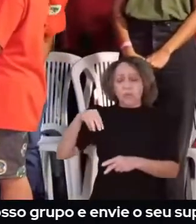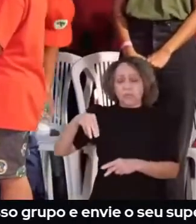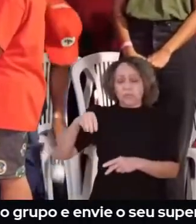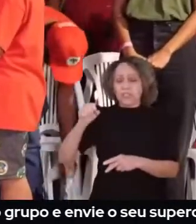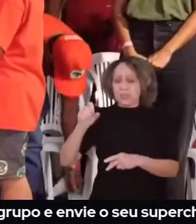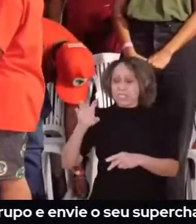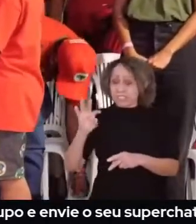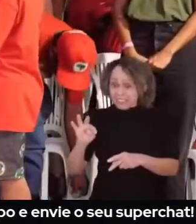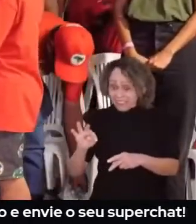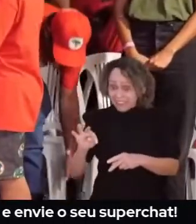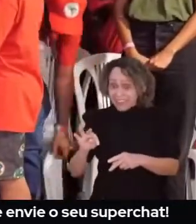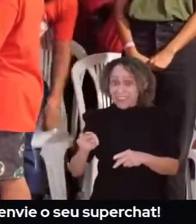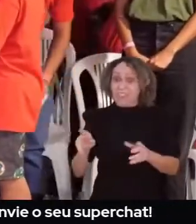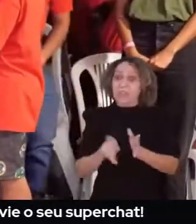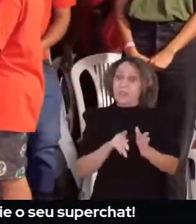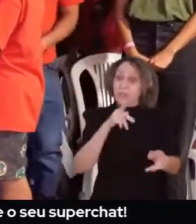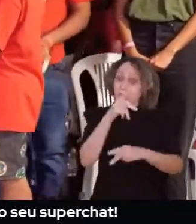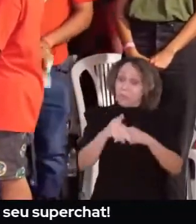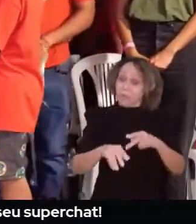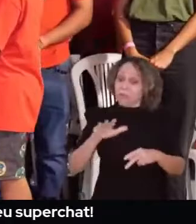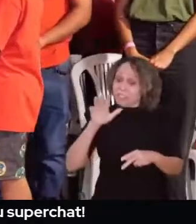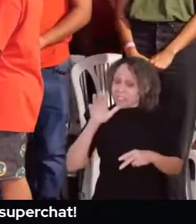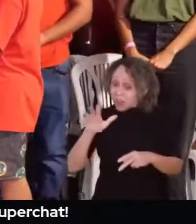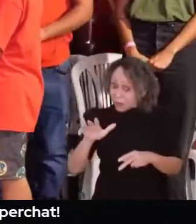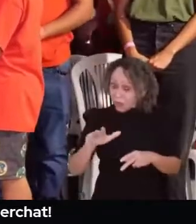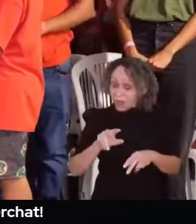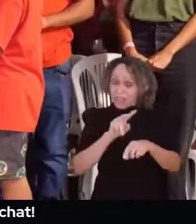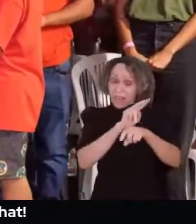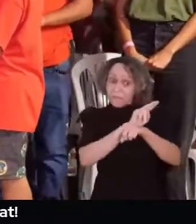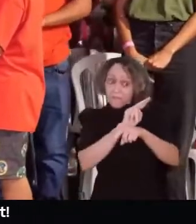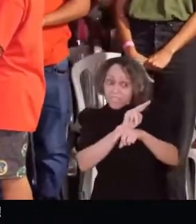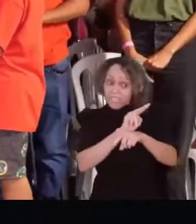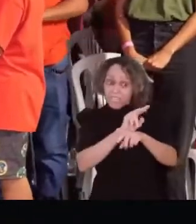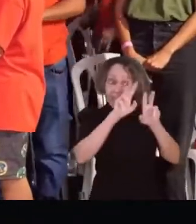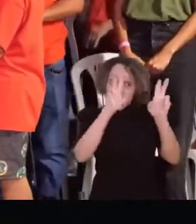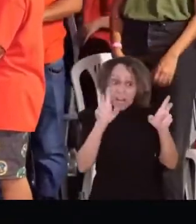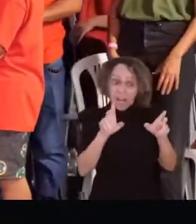puxamos o bom dia, o boa tarde e o boa